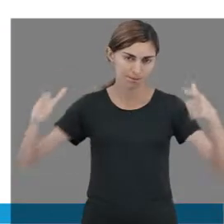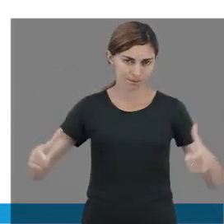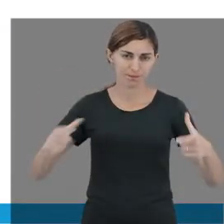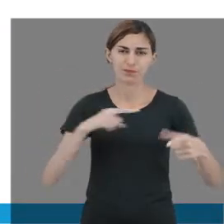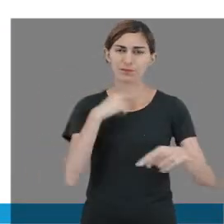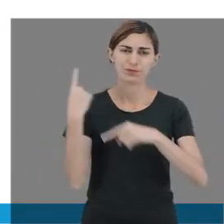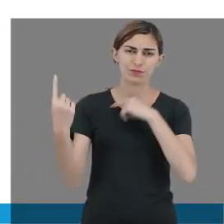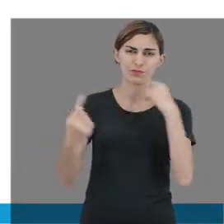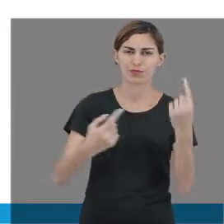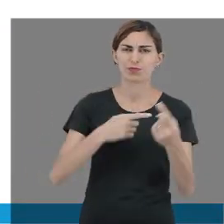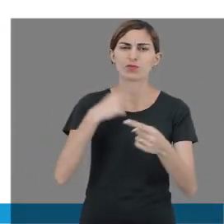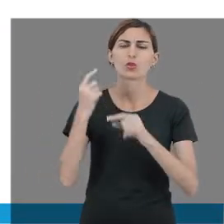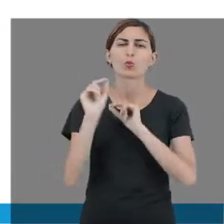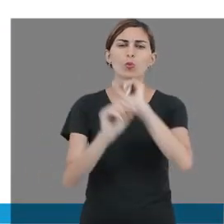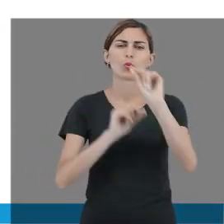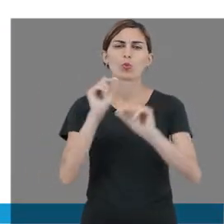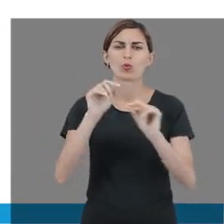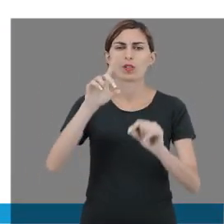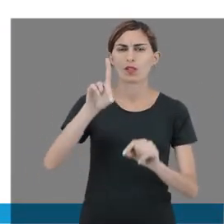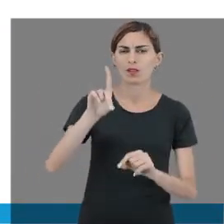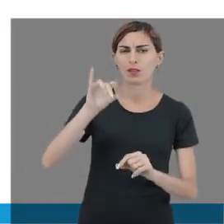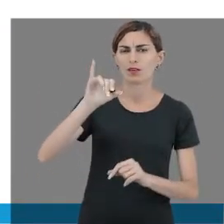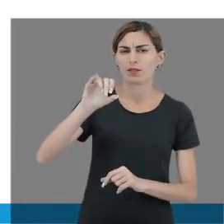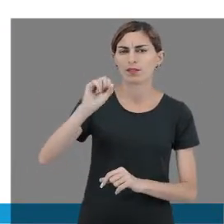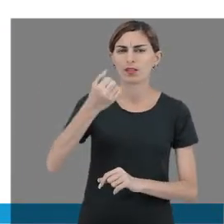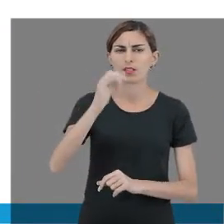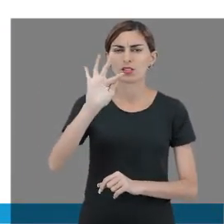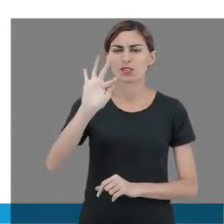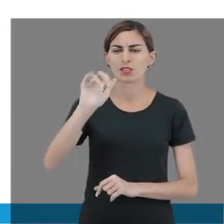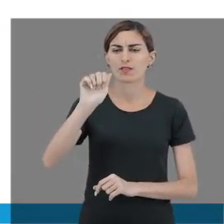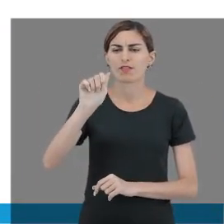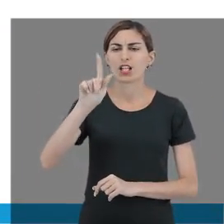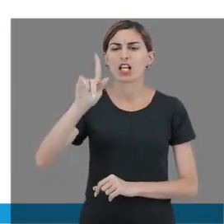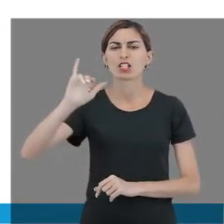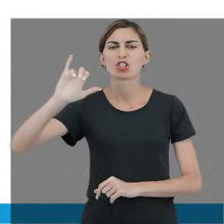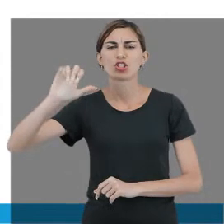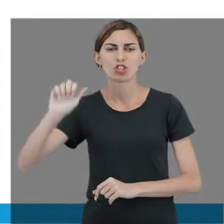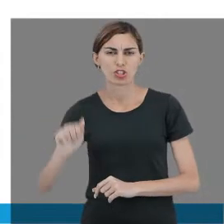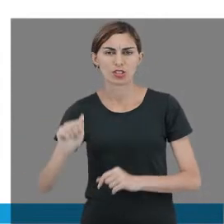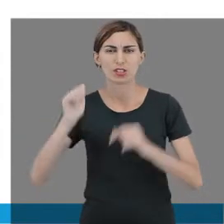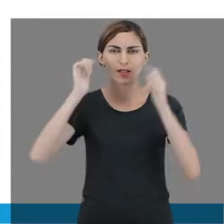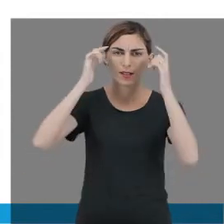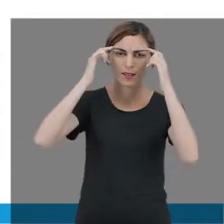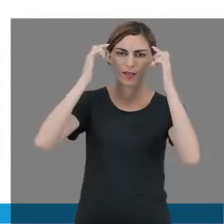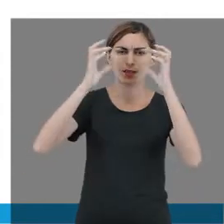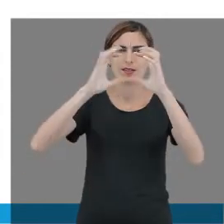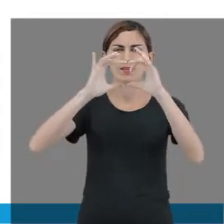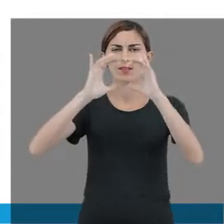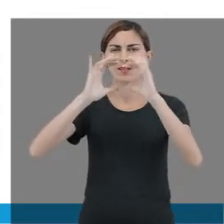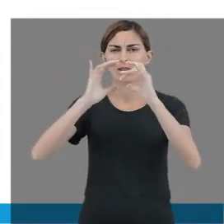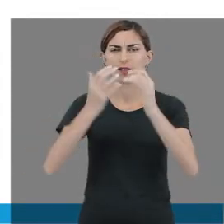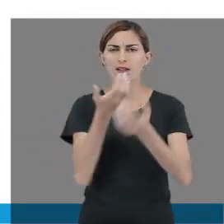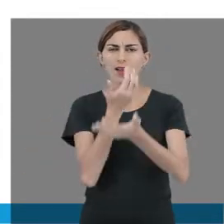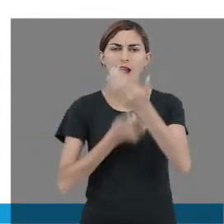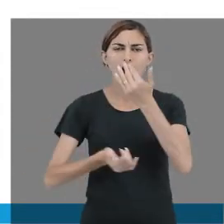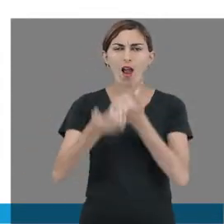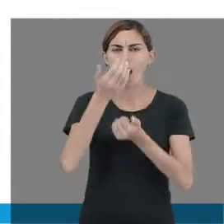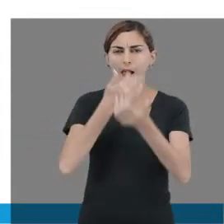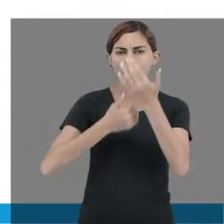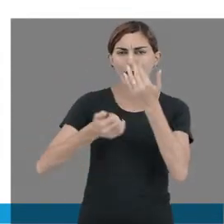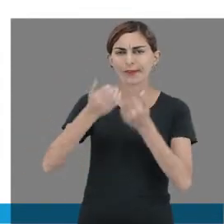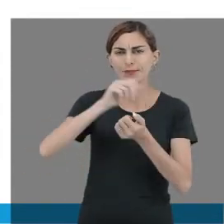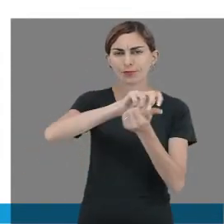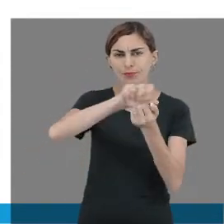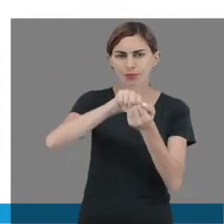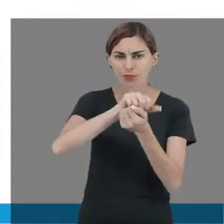disfagia, que é exatamente essa dificuldade de organizar e planejar para você respirar e comer ao mesmo tempo. E crianças que têm